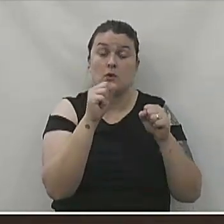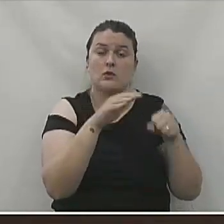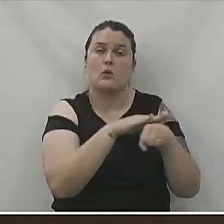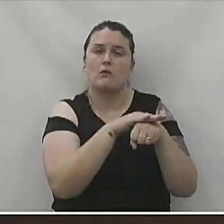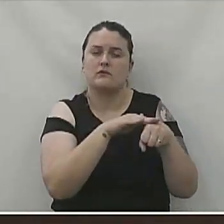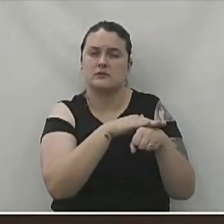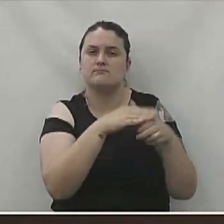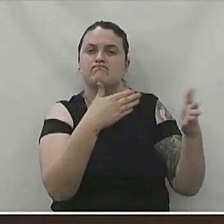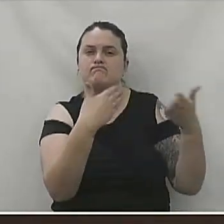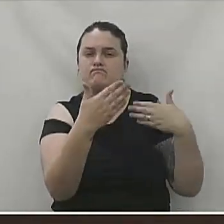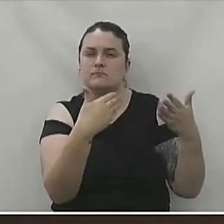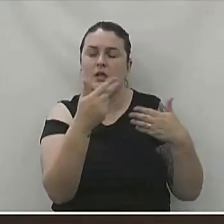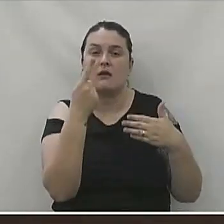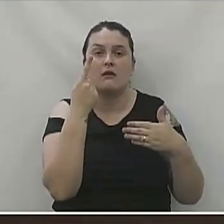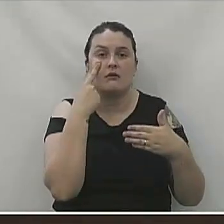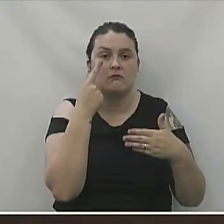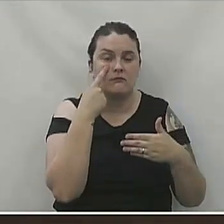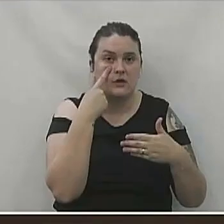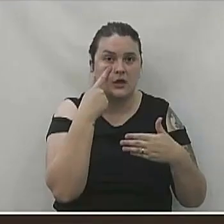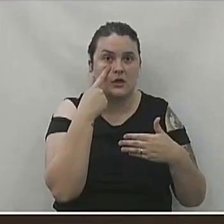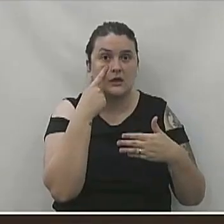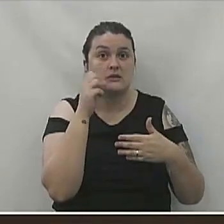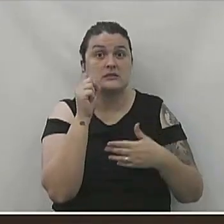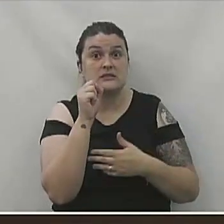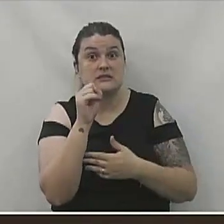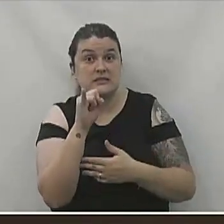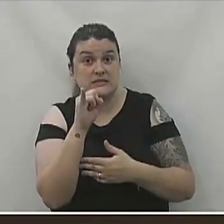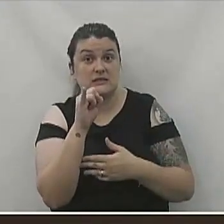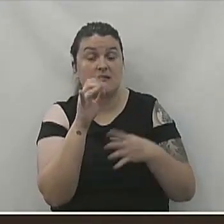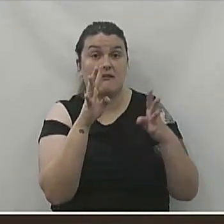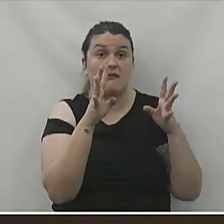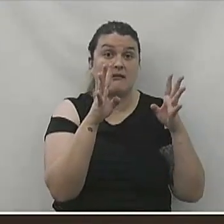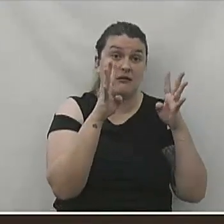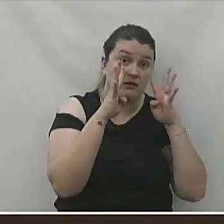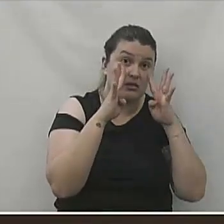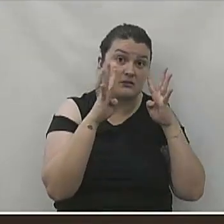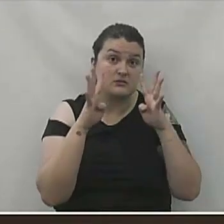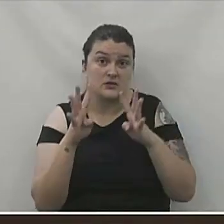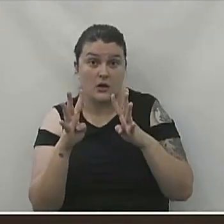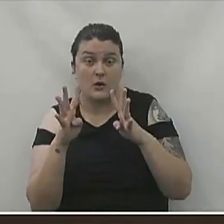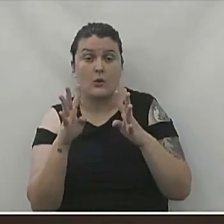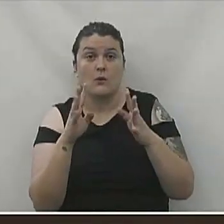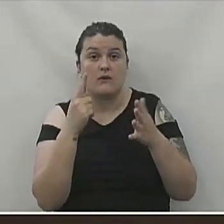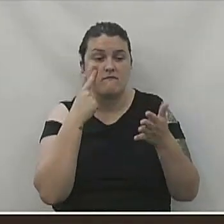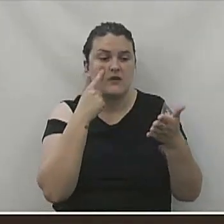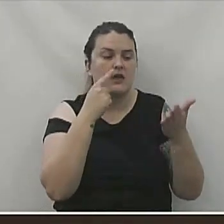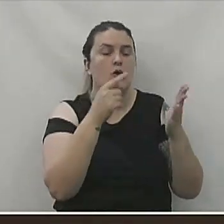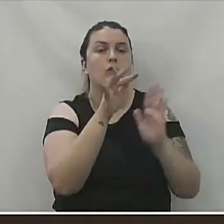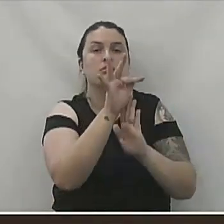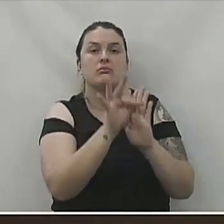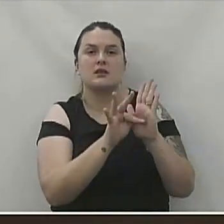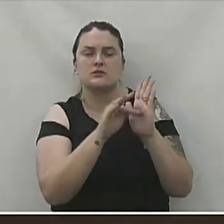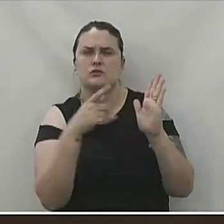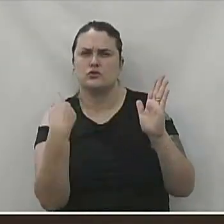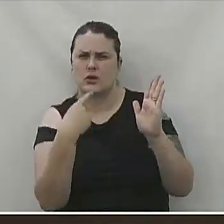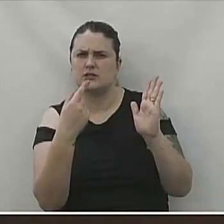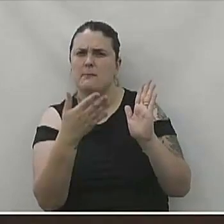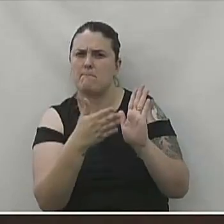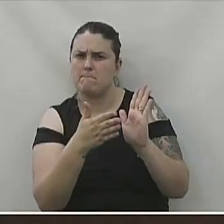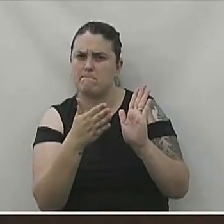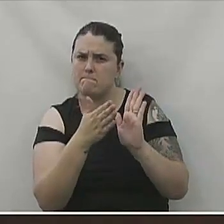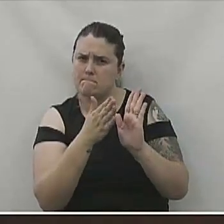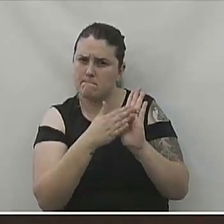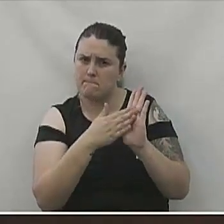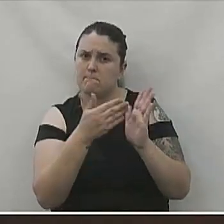repassando mais ou menos se estavam atendendo pelo menos em partes as nossas